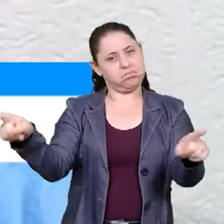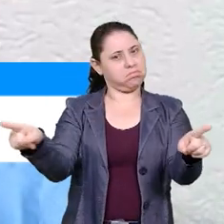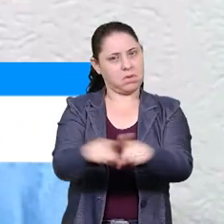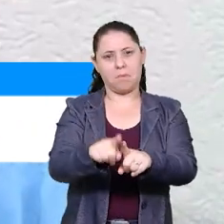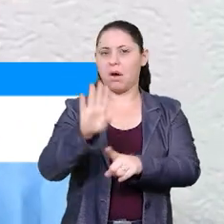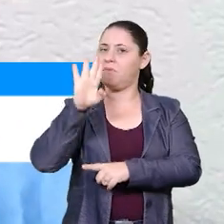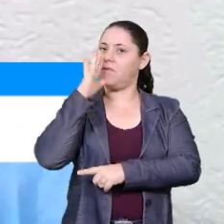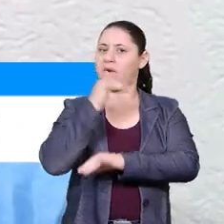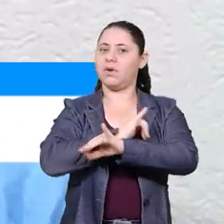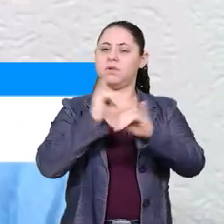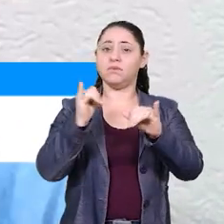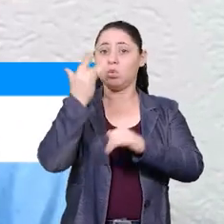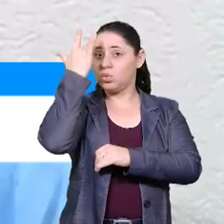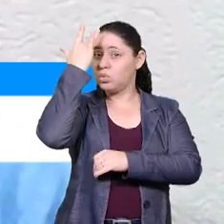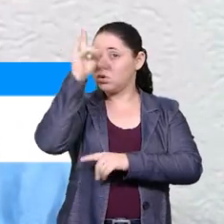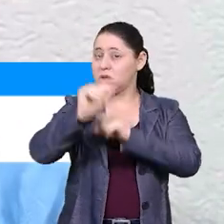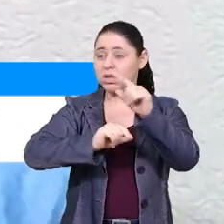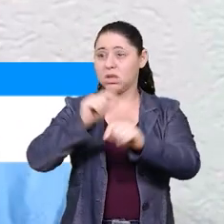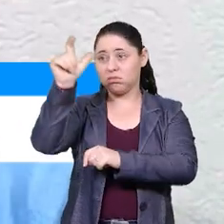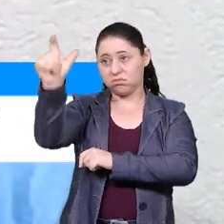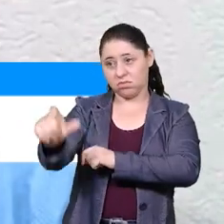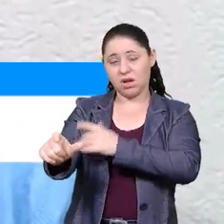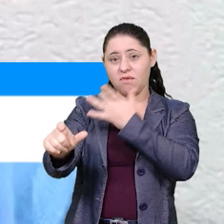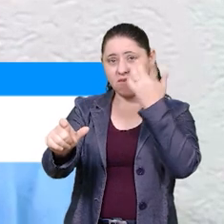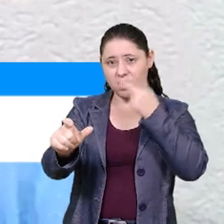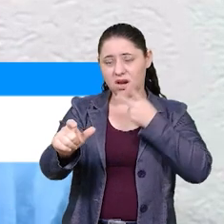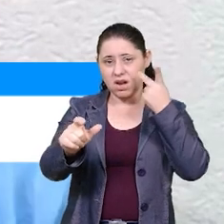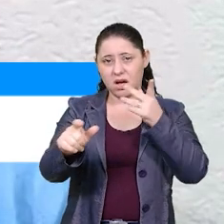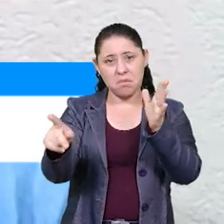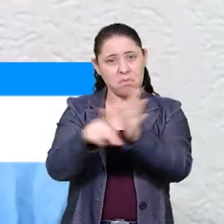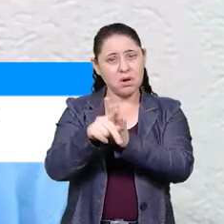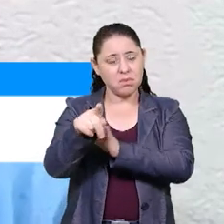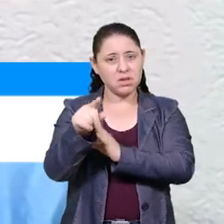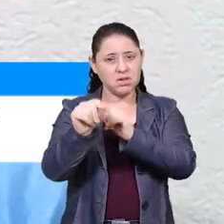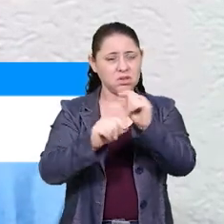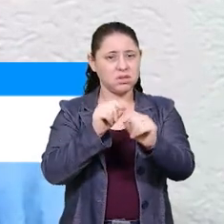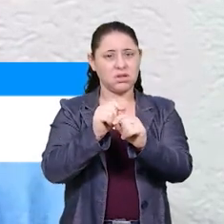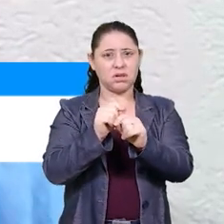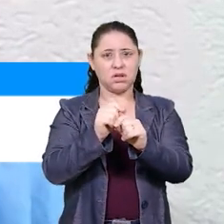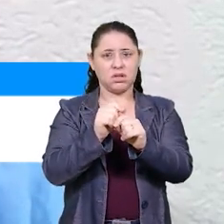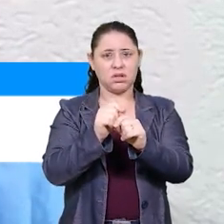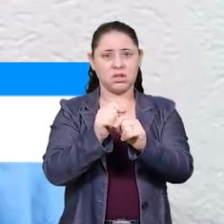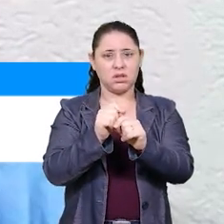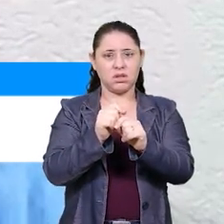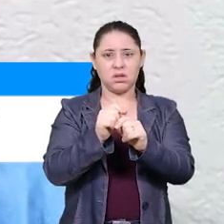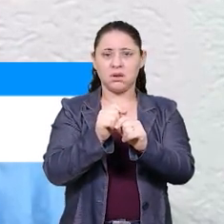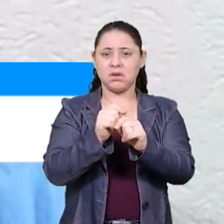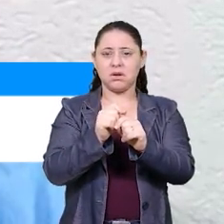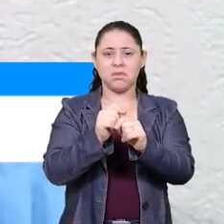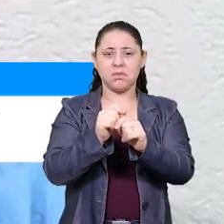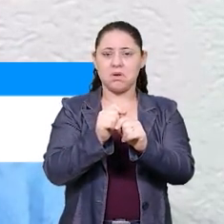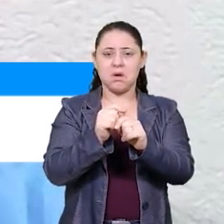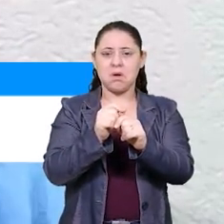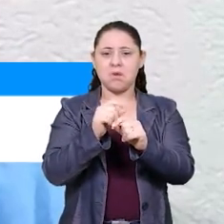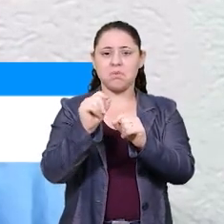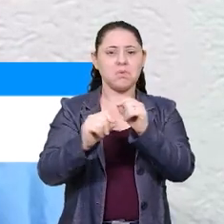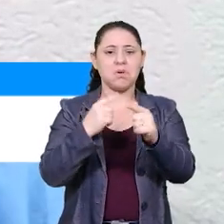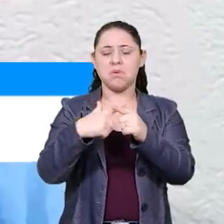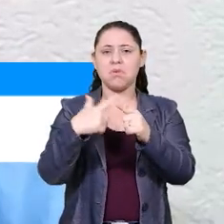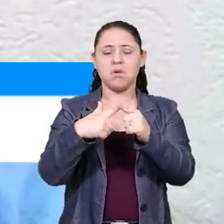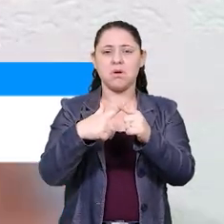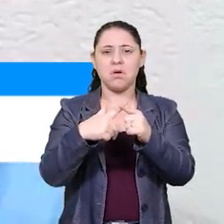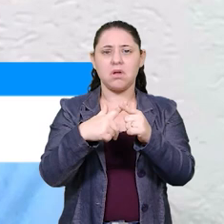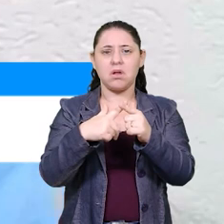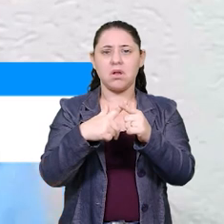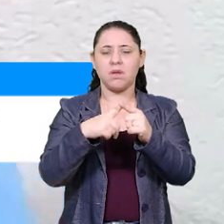disse uma coisa eu não sei se o que tá dizendo que é feio